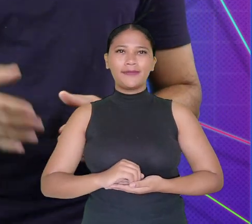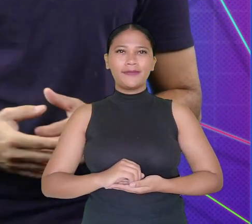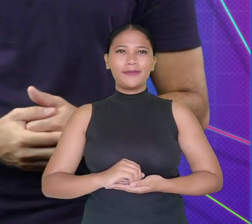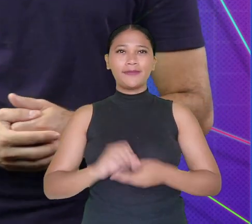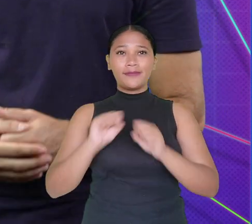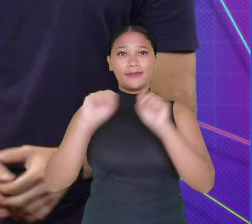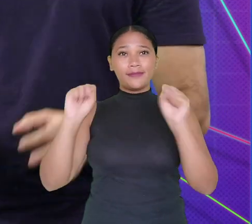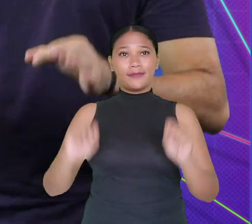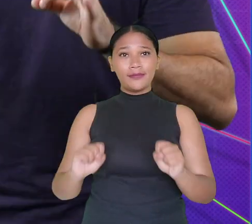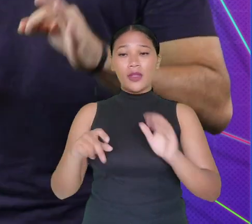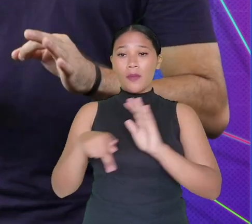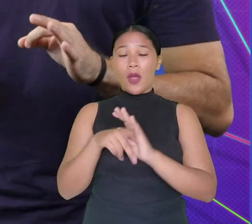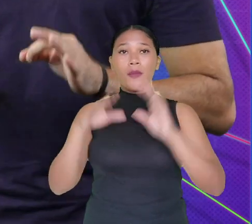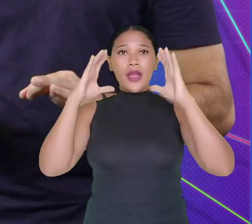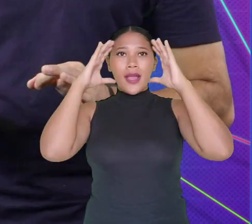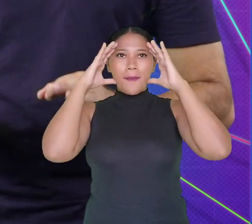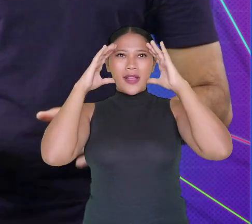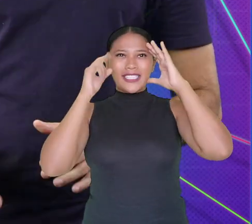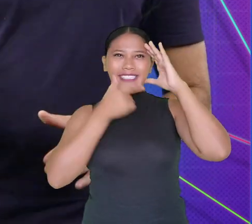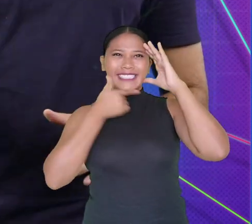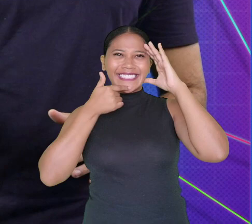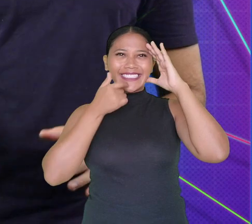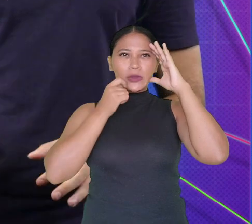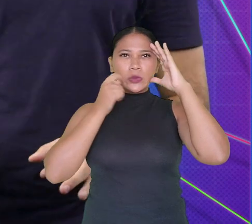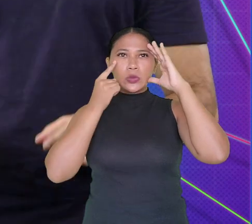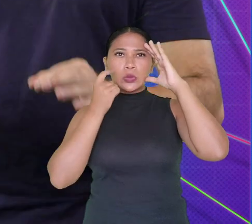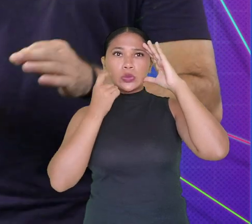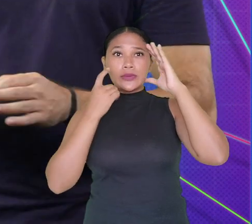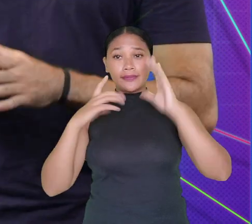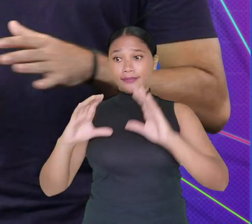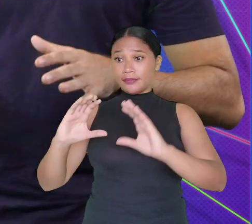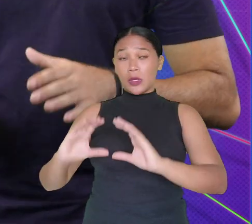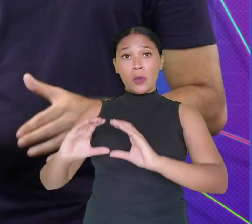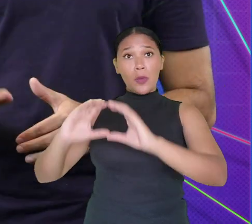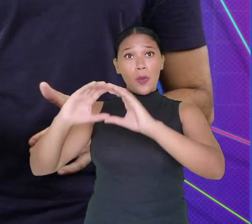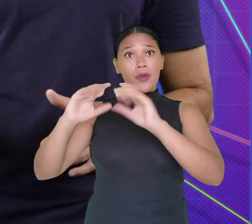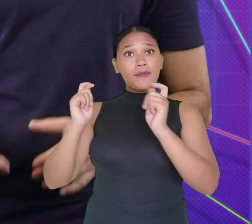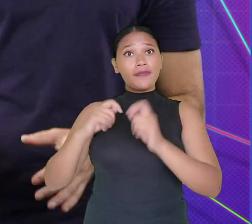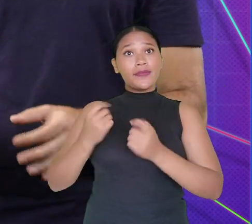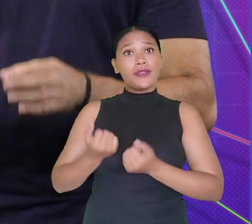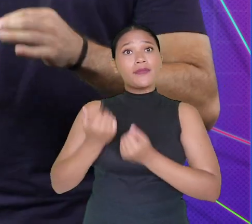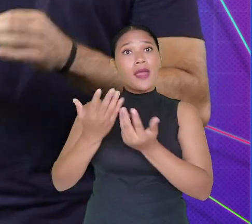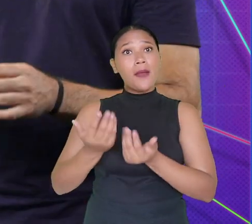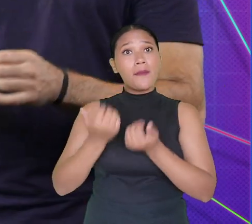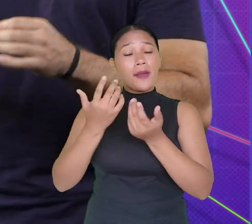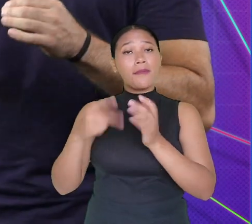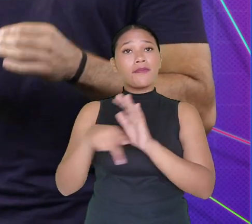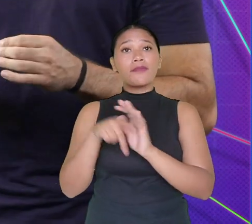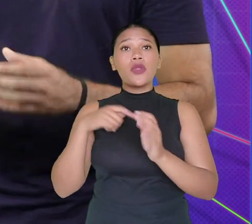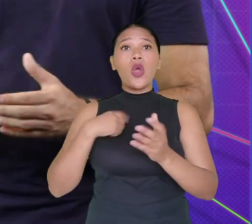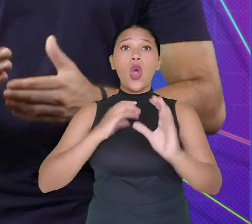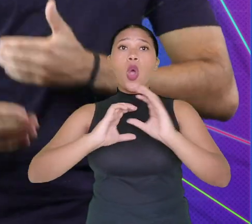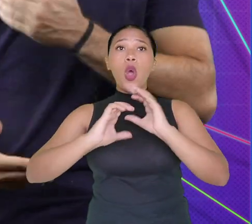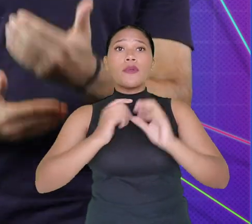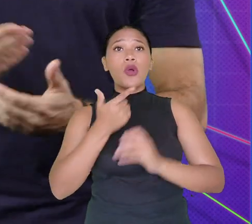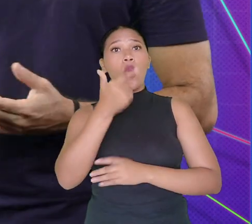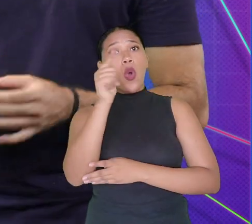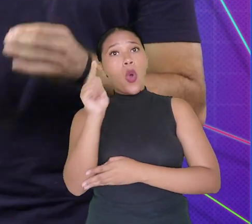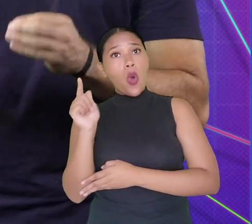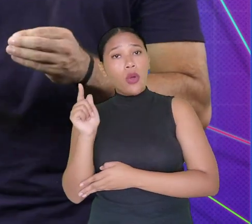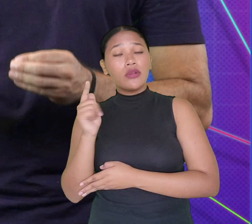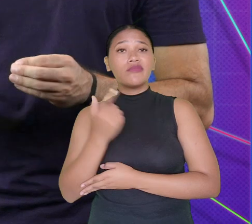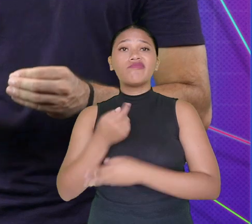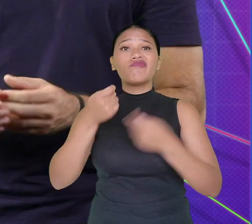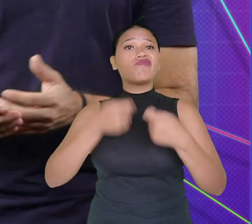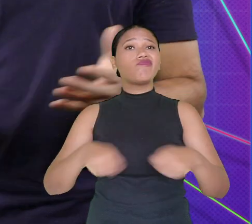para vocês. Sistemas de emotes. Os emotes são animações que permitem que os jogadores expressem emoções e se comuniquem